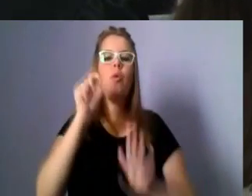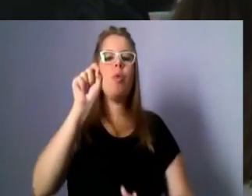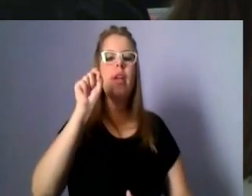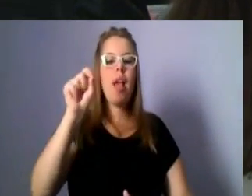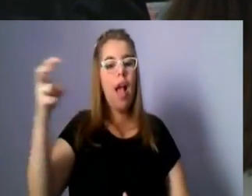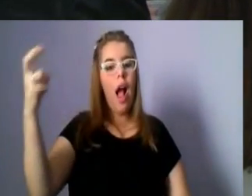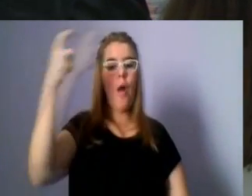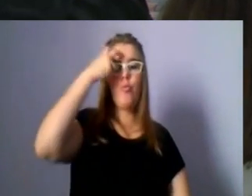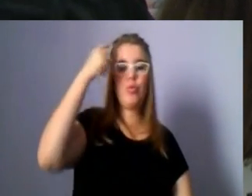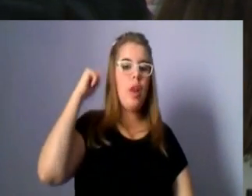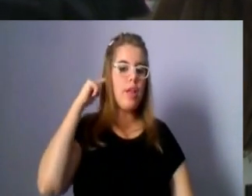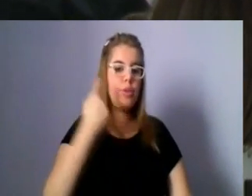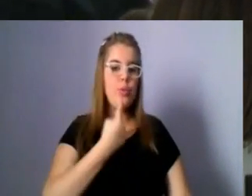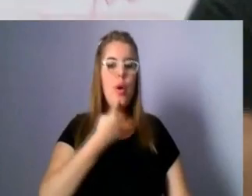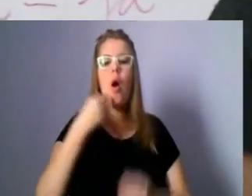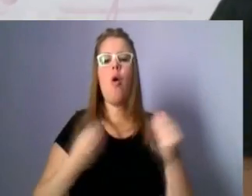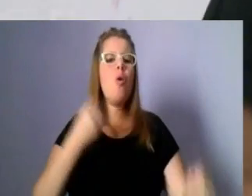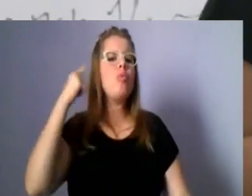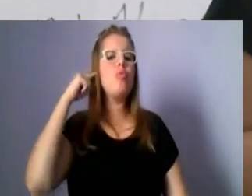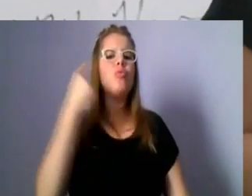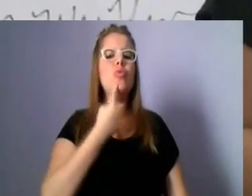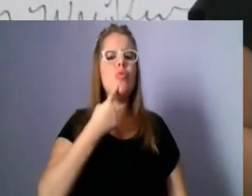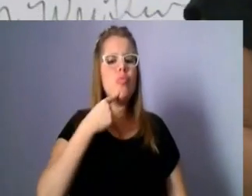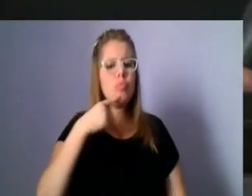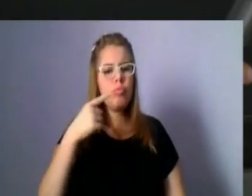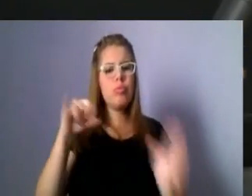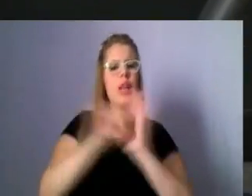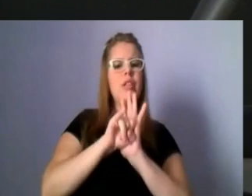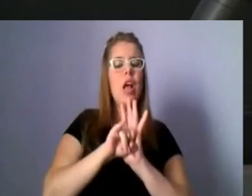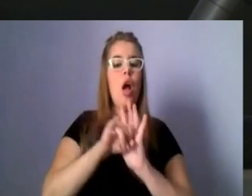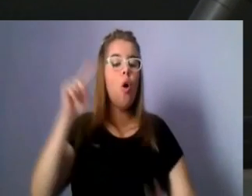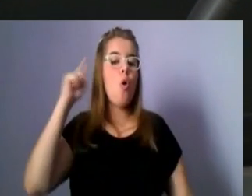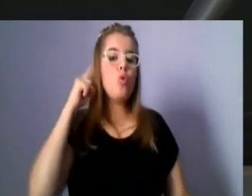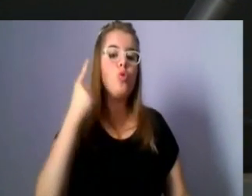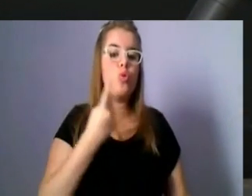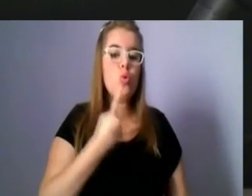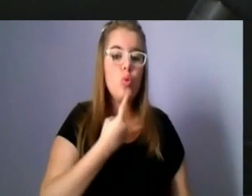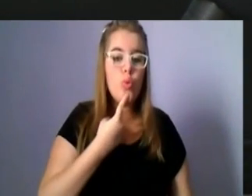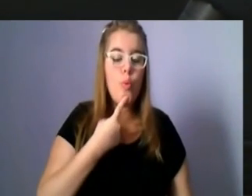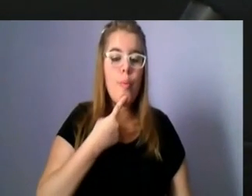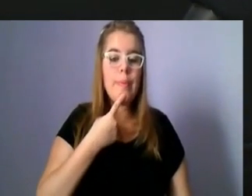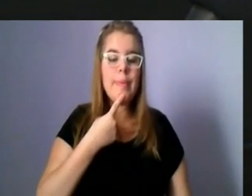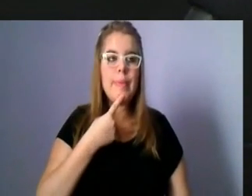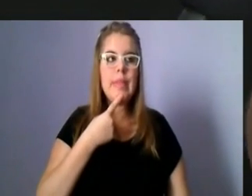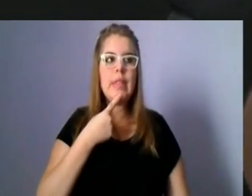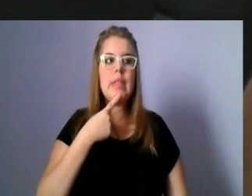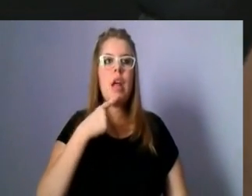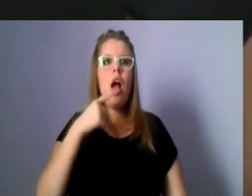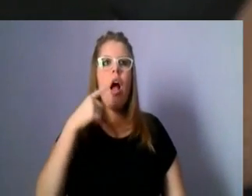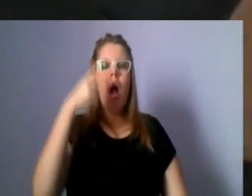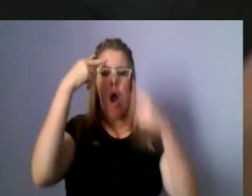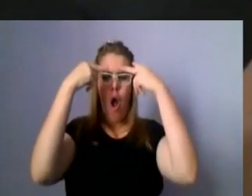que fazem parte da cultura surda. Como o surdo se vê na sociedade? O surdo, quando